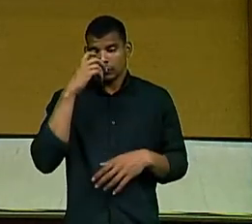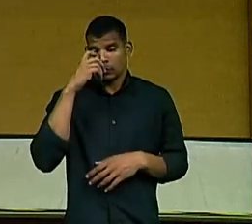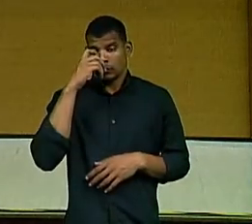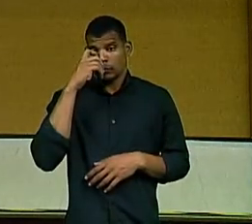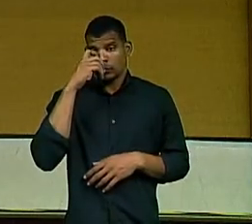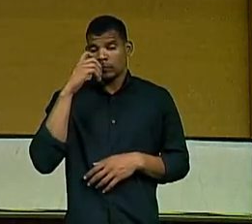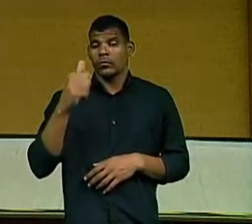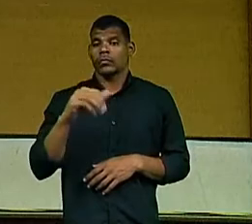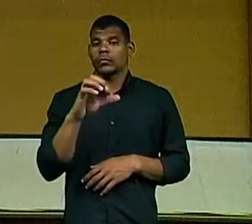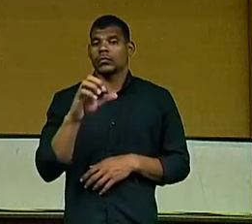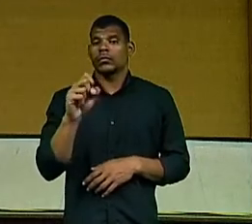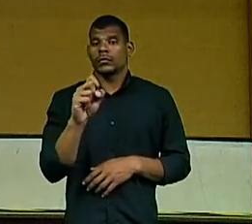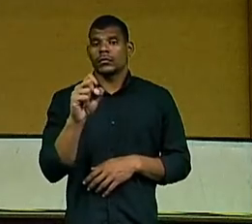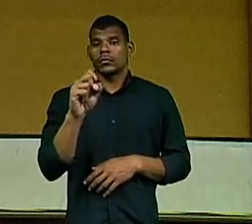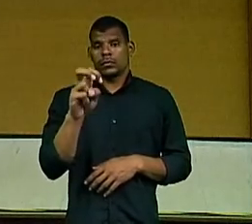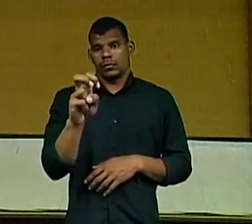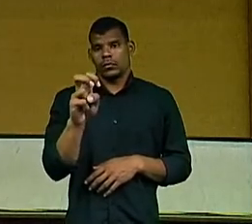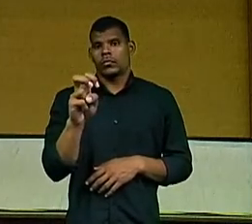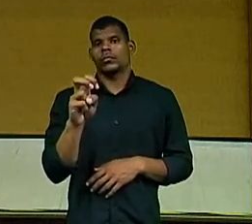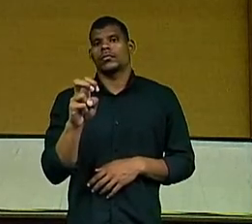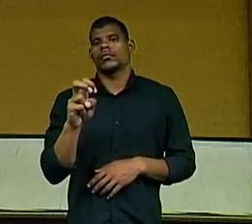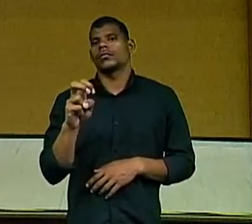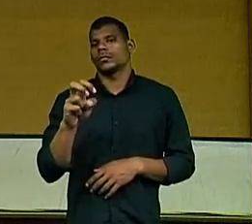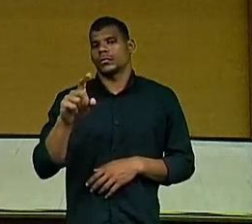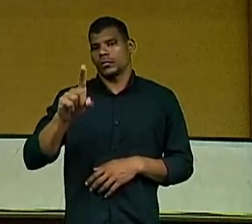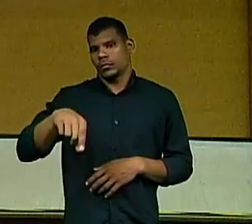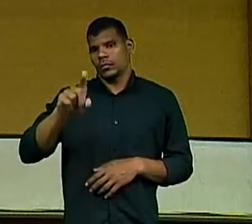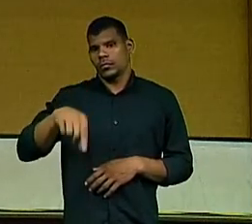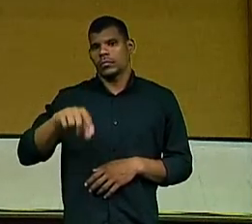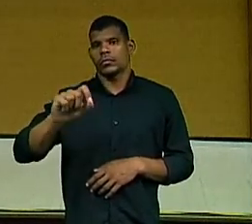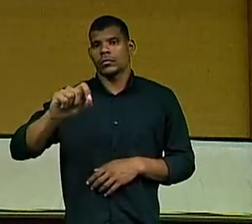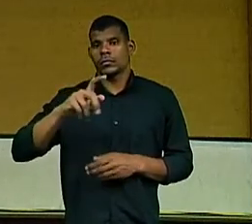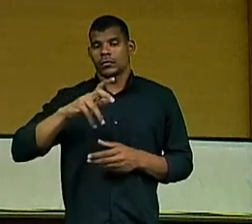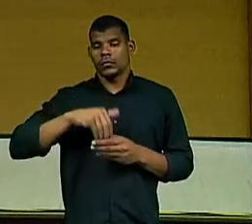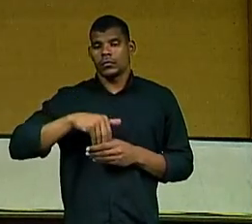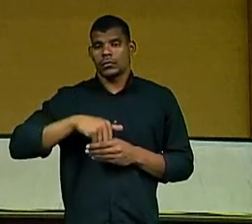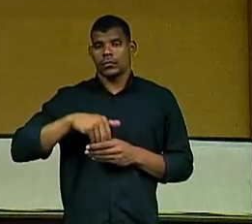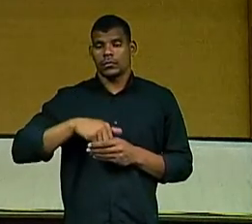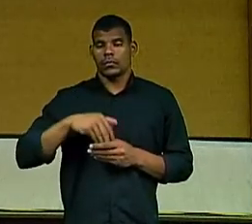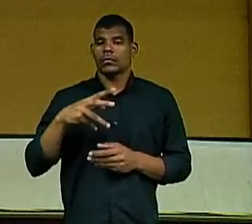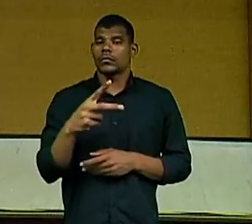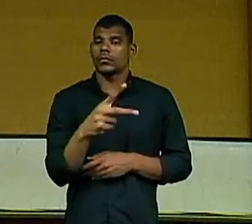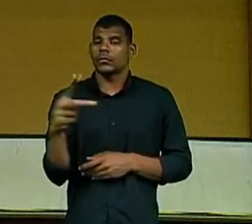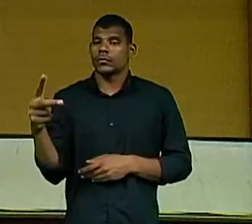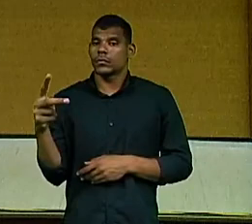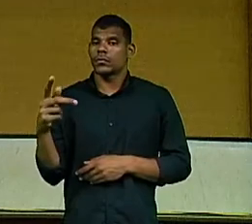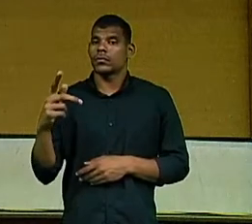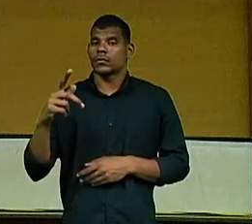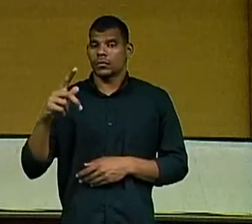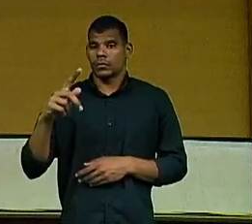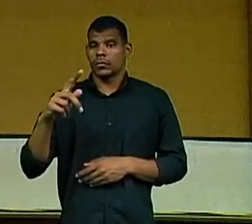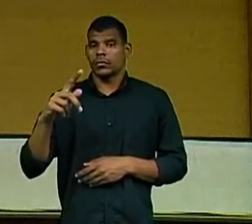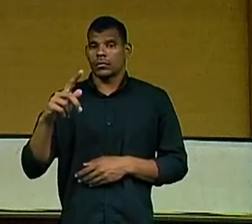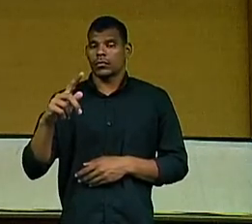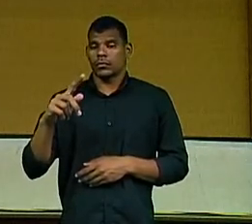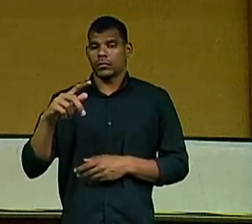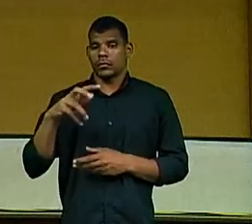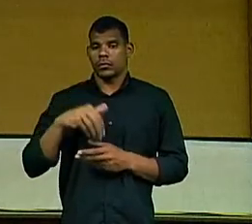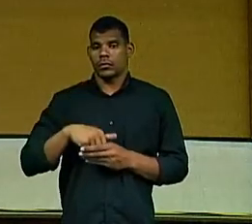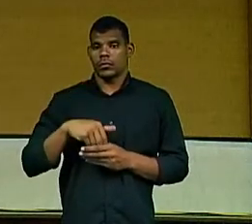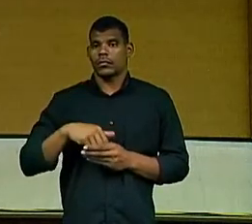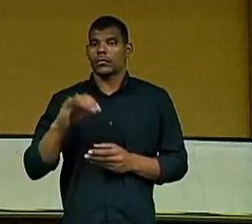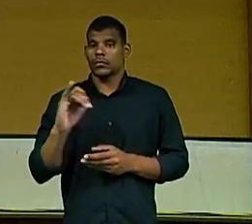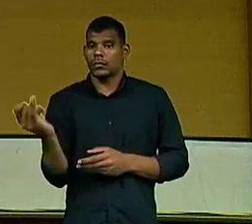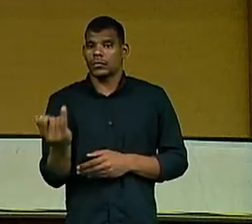em 1985 teve uma eleição para presidente foi uma eleição importante